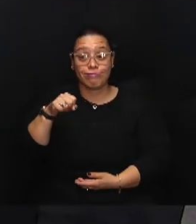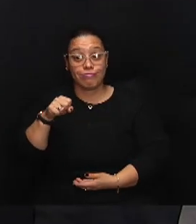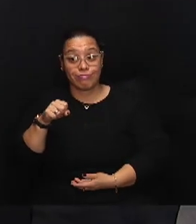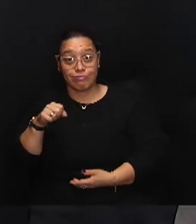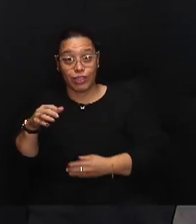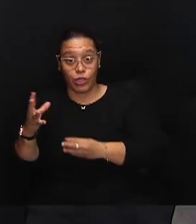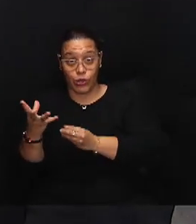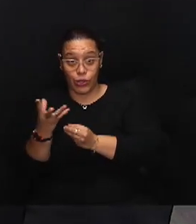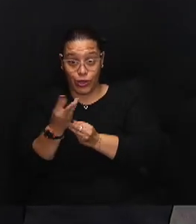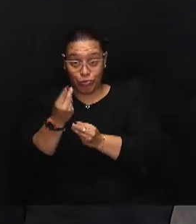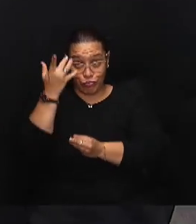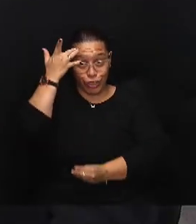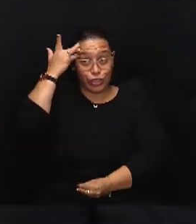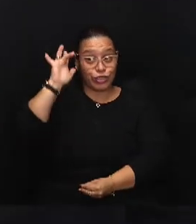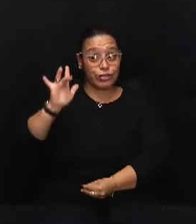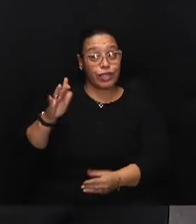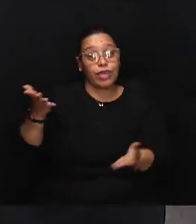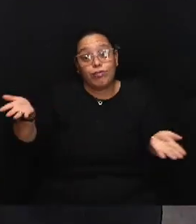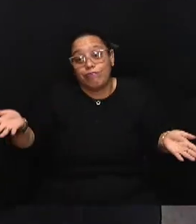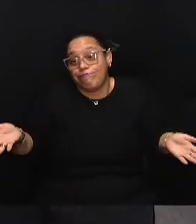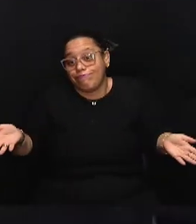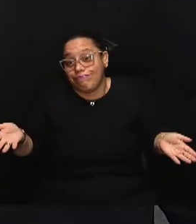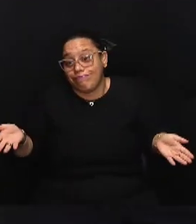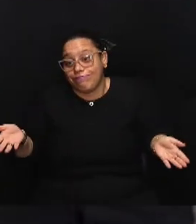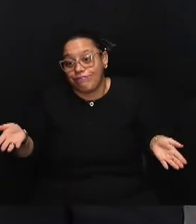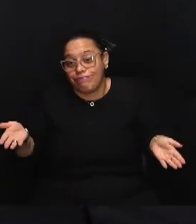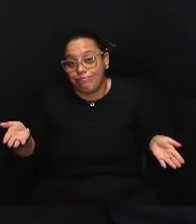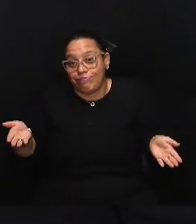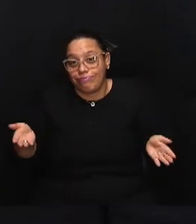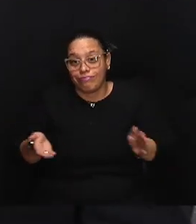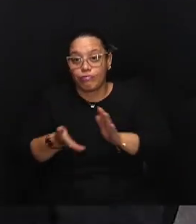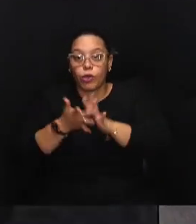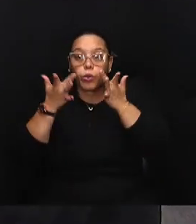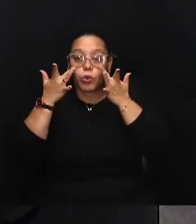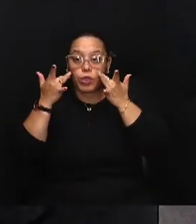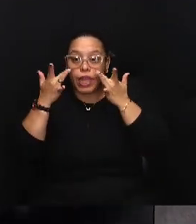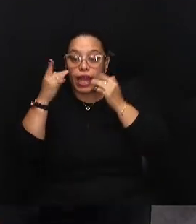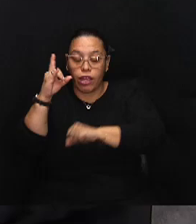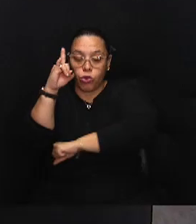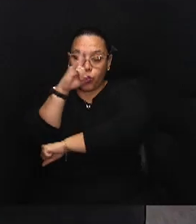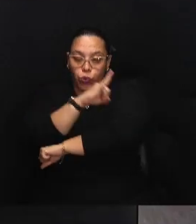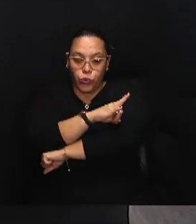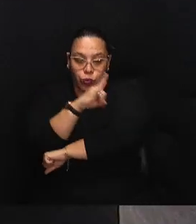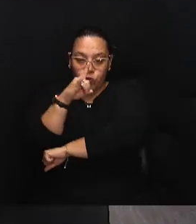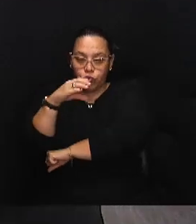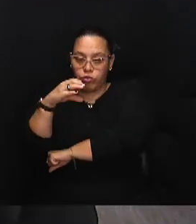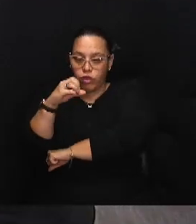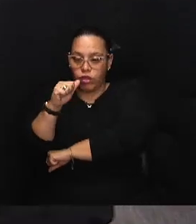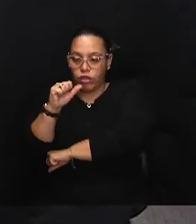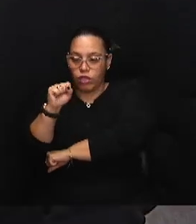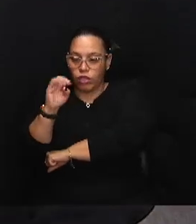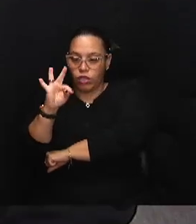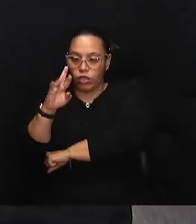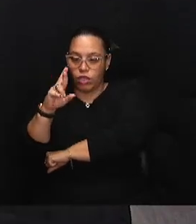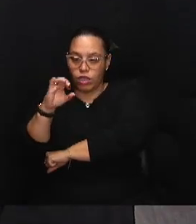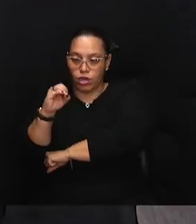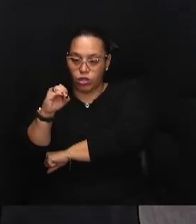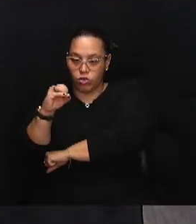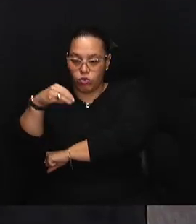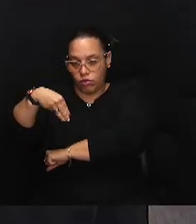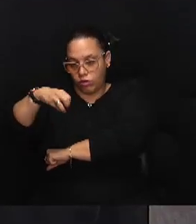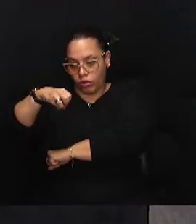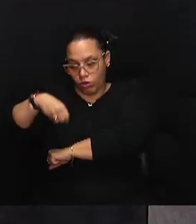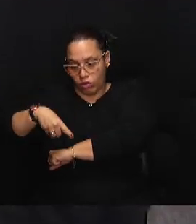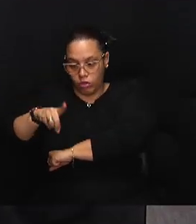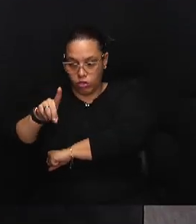arte a gente não sabe, né? Não, se quiser eu conto uma do Teatro Castro Mendes, a gente não sabe se é alguma assombração dessa época, mas